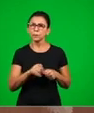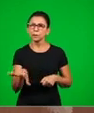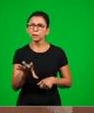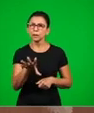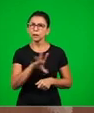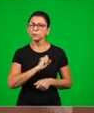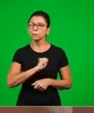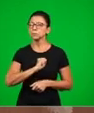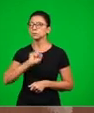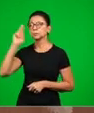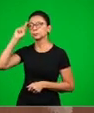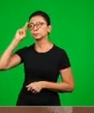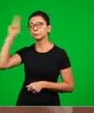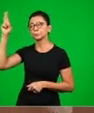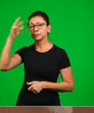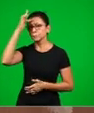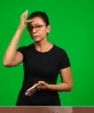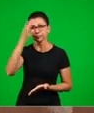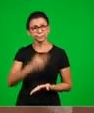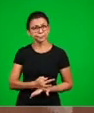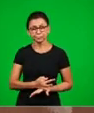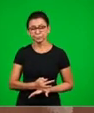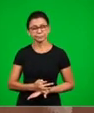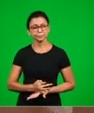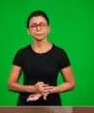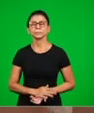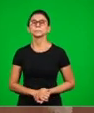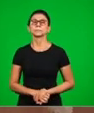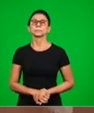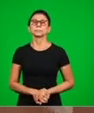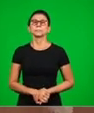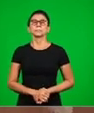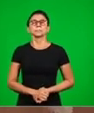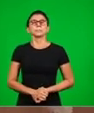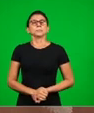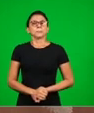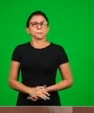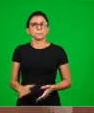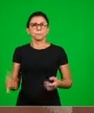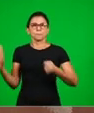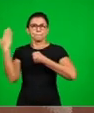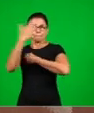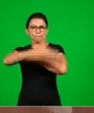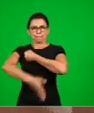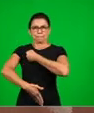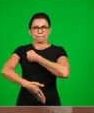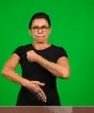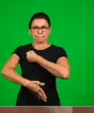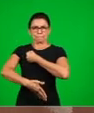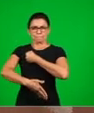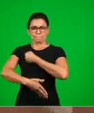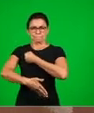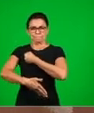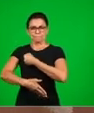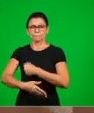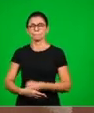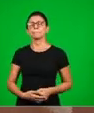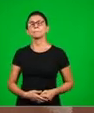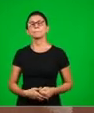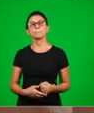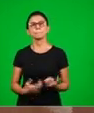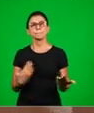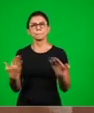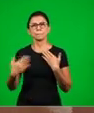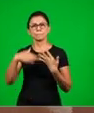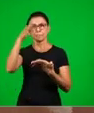Queridos, nós estamos aplicando aquilo que é necessário. Então, o escudo ele é móvel. A